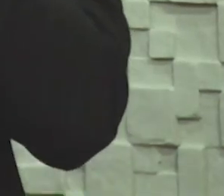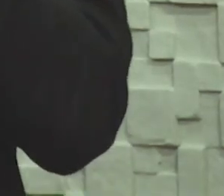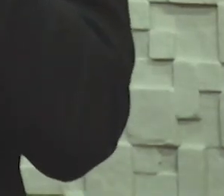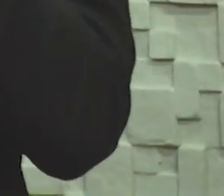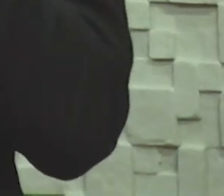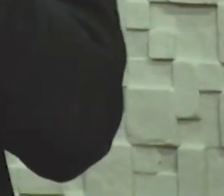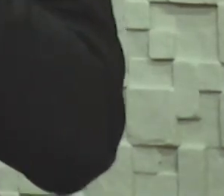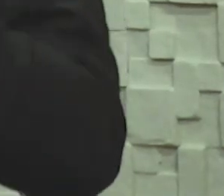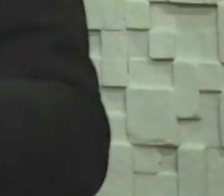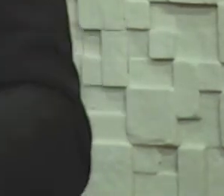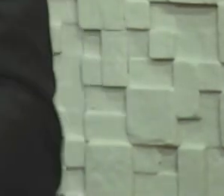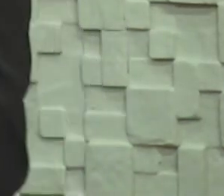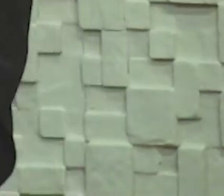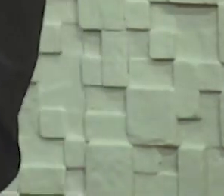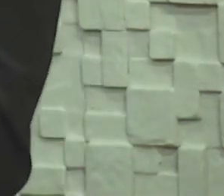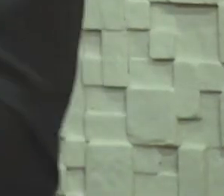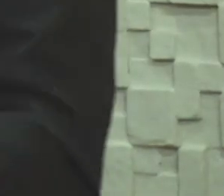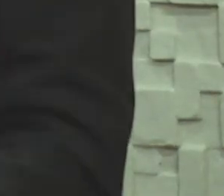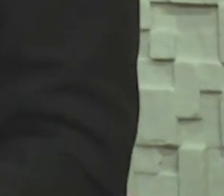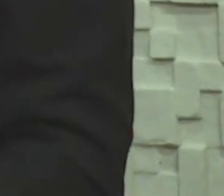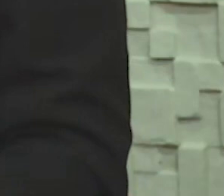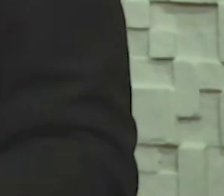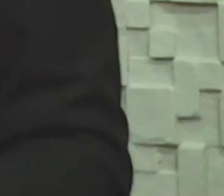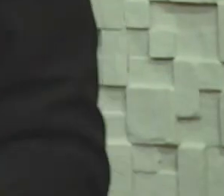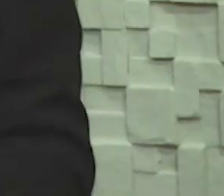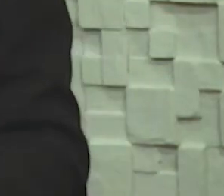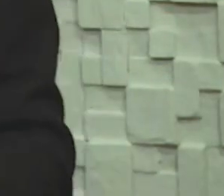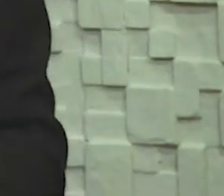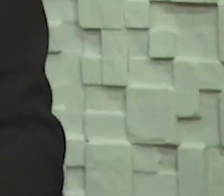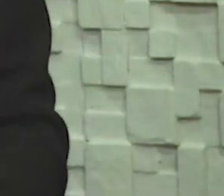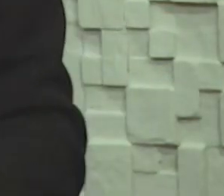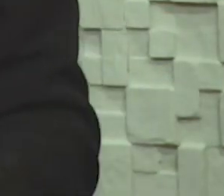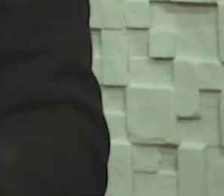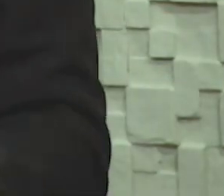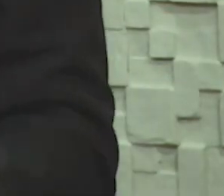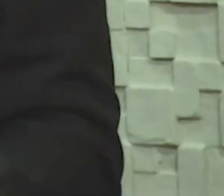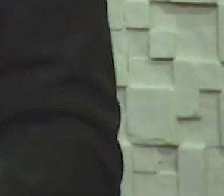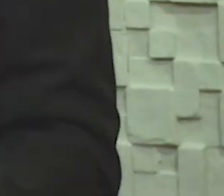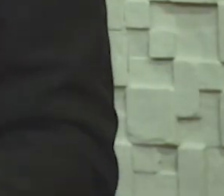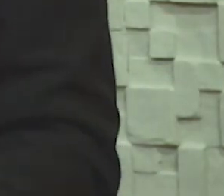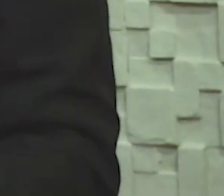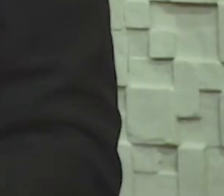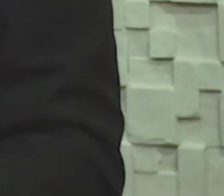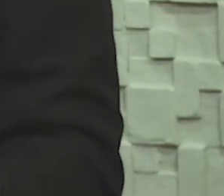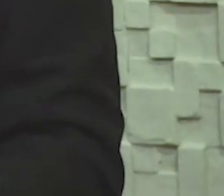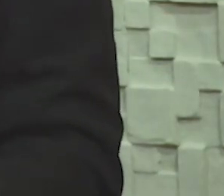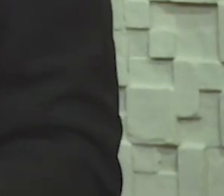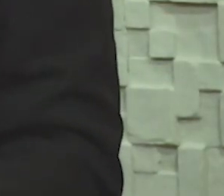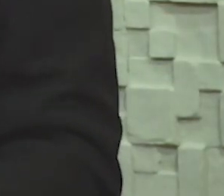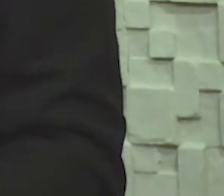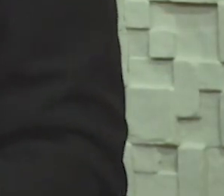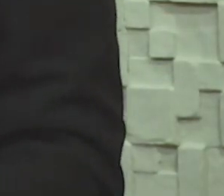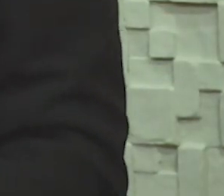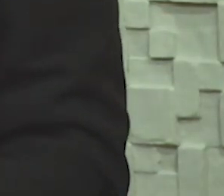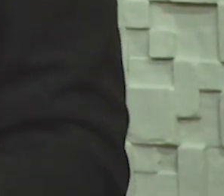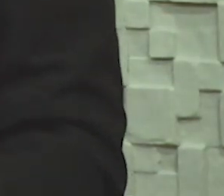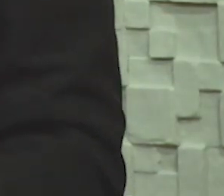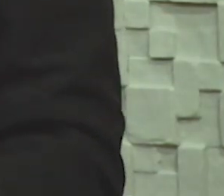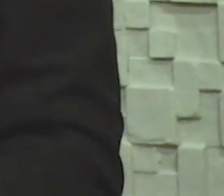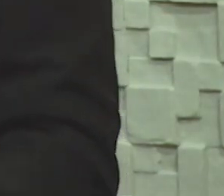descobrindo né o problema antecipadamente não se tem muito o que fazer né mas essa conscientização né principalmente